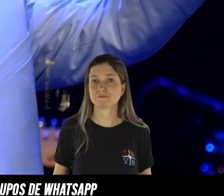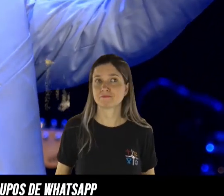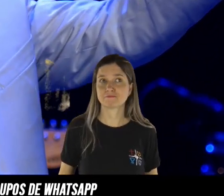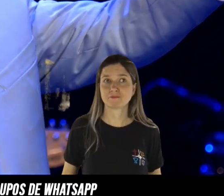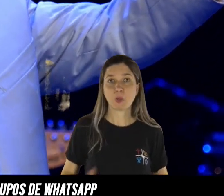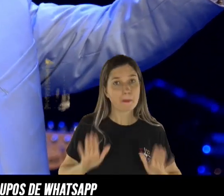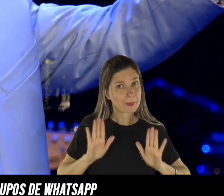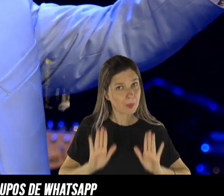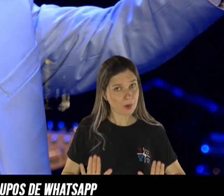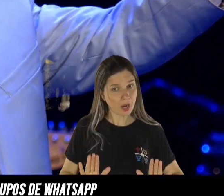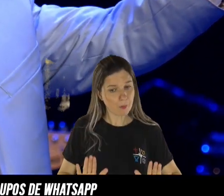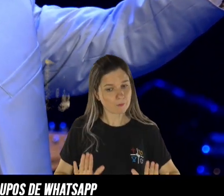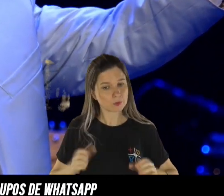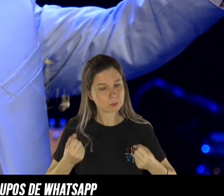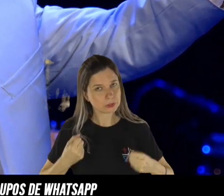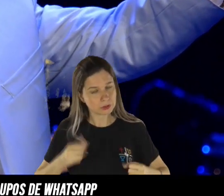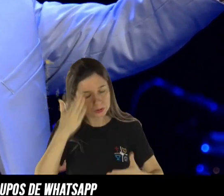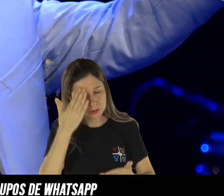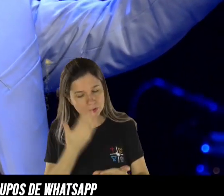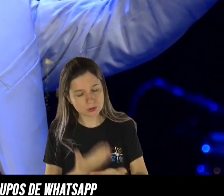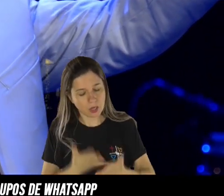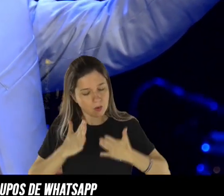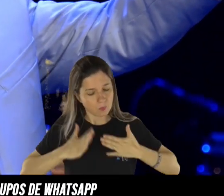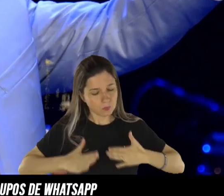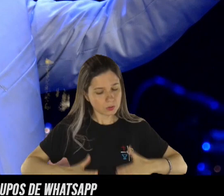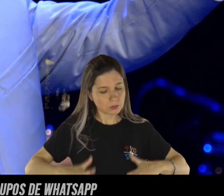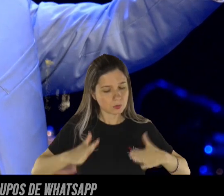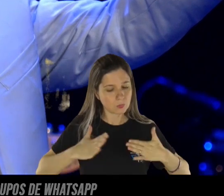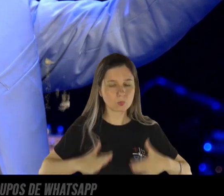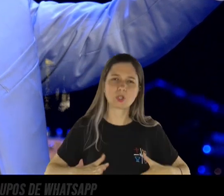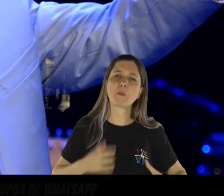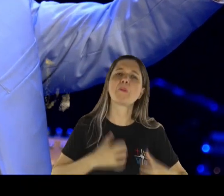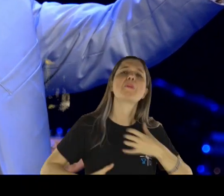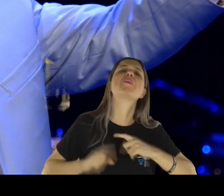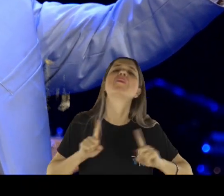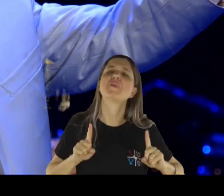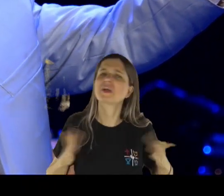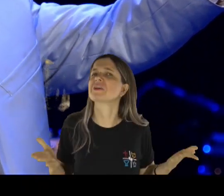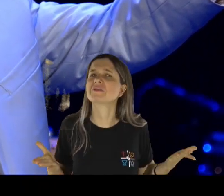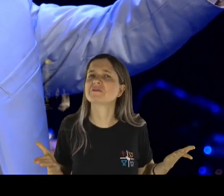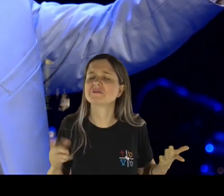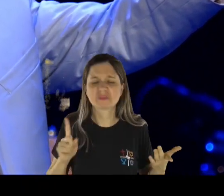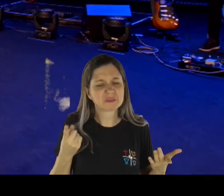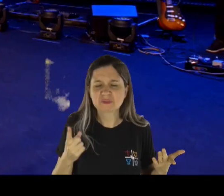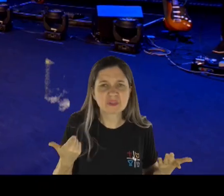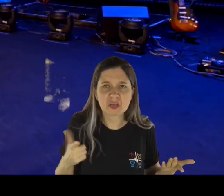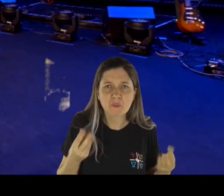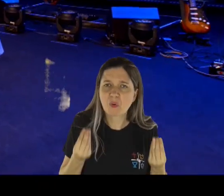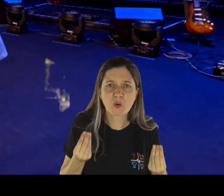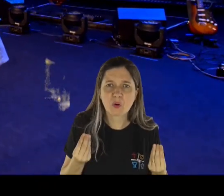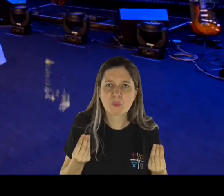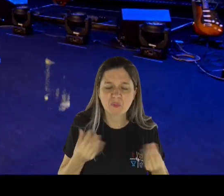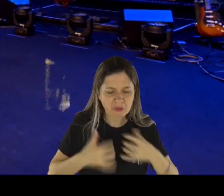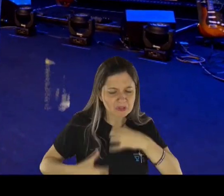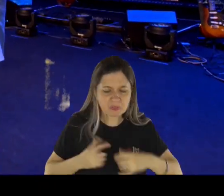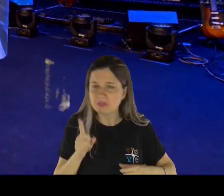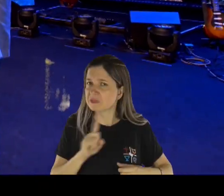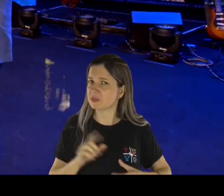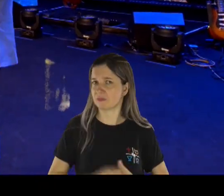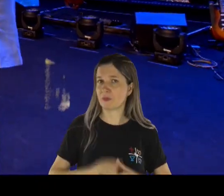Então a gente tem que ficar tranquilo. Qual que é o desespero? Deus muda a história. Até que um